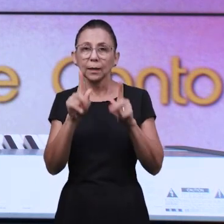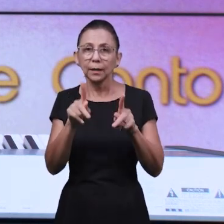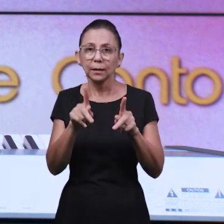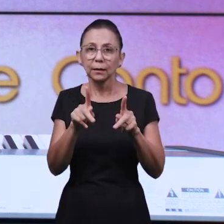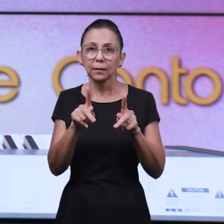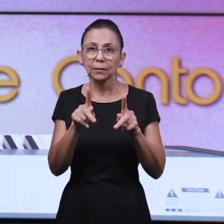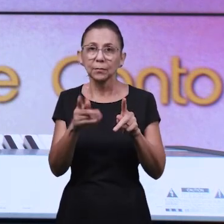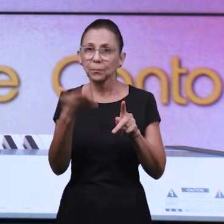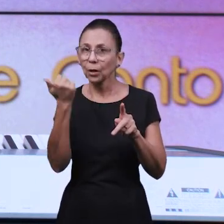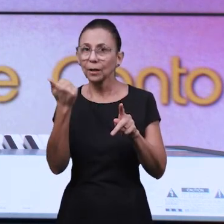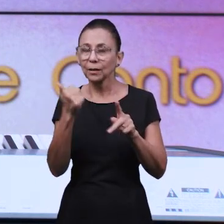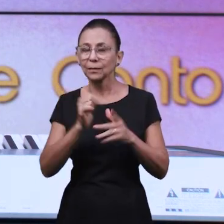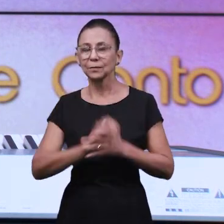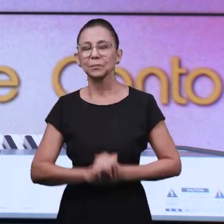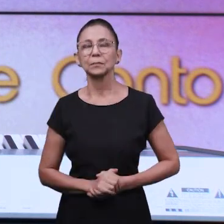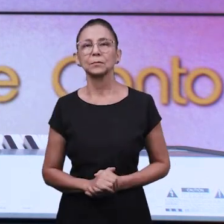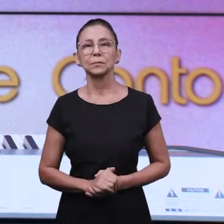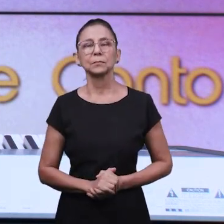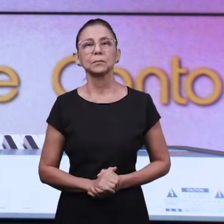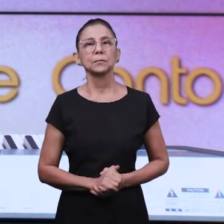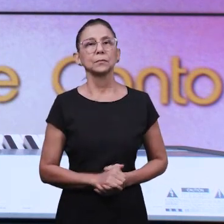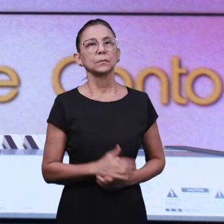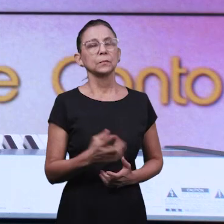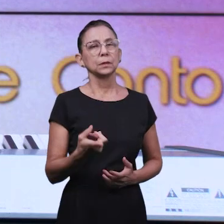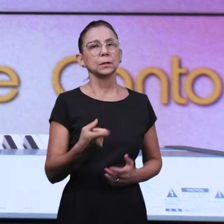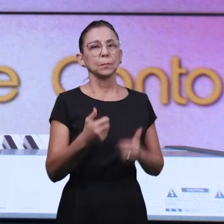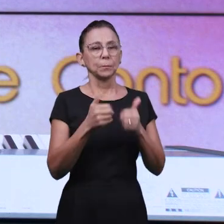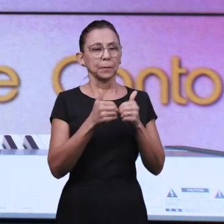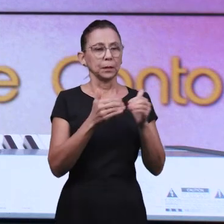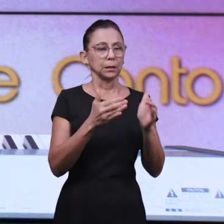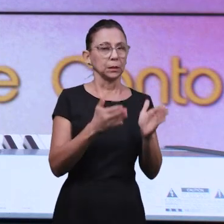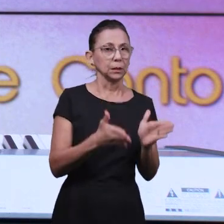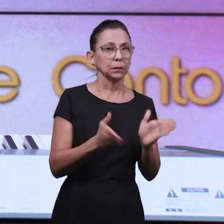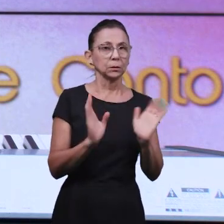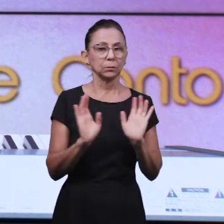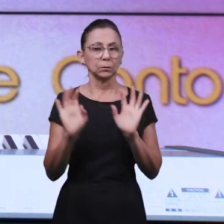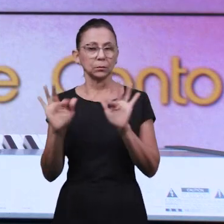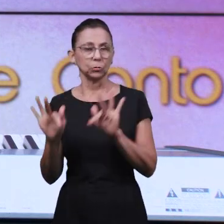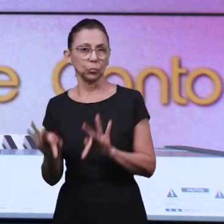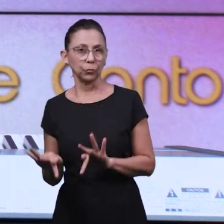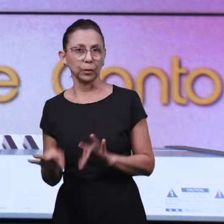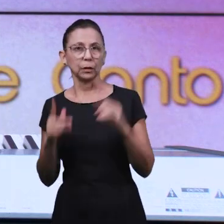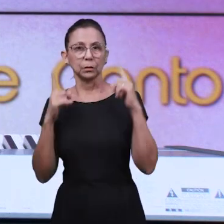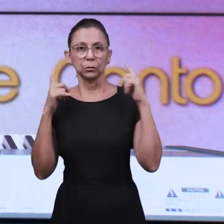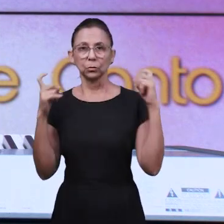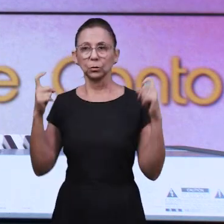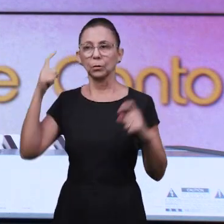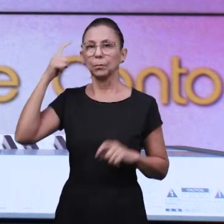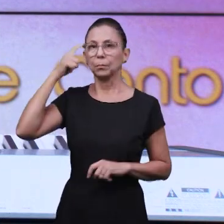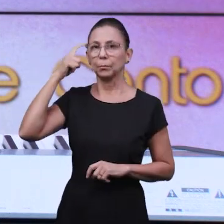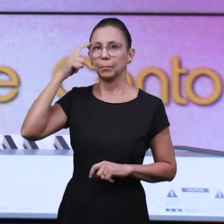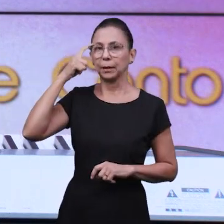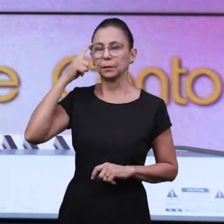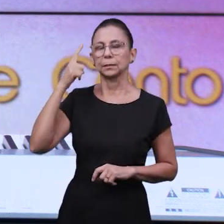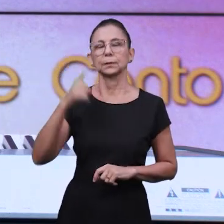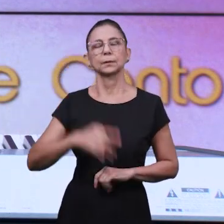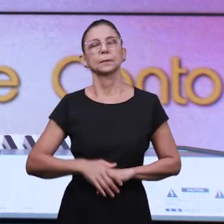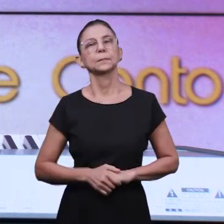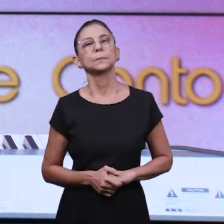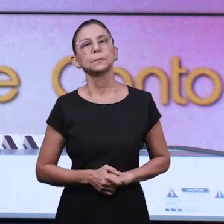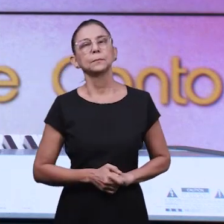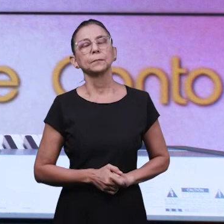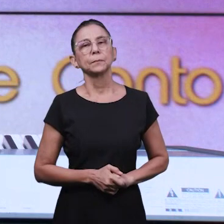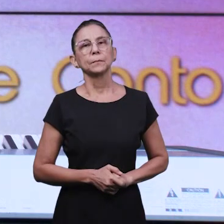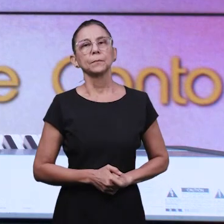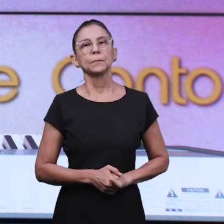lá do início? Pensem na questão do início e do término do som. Na